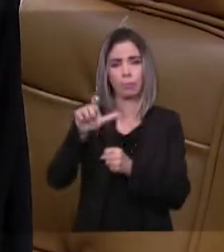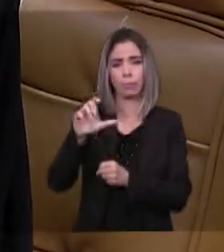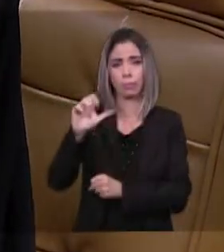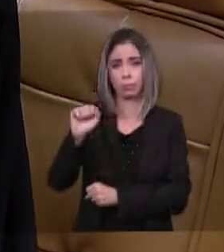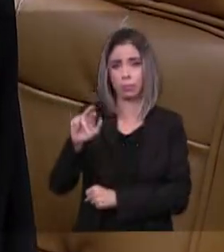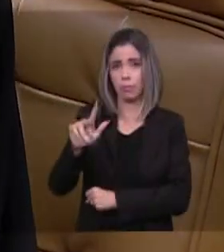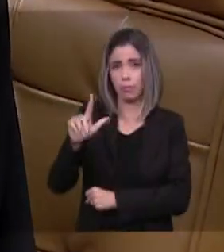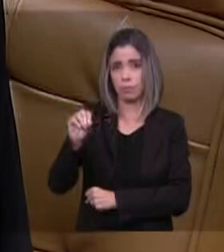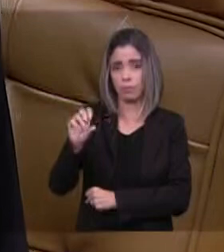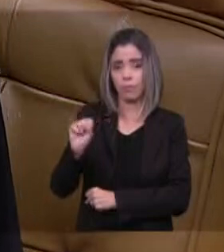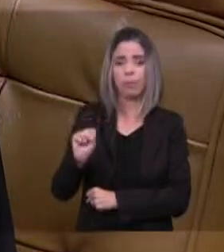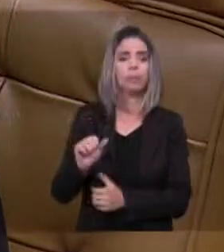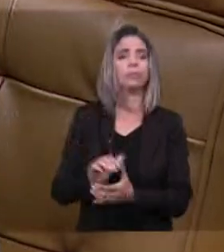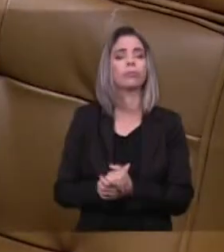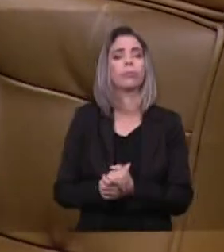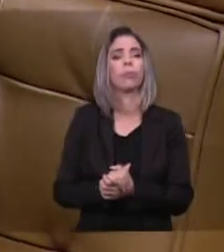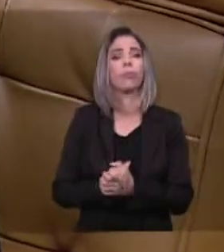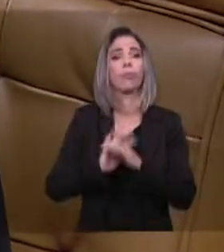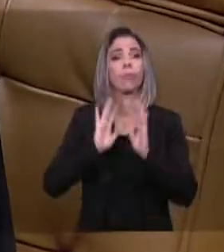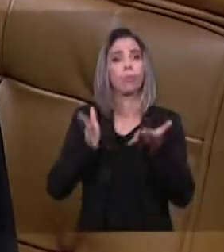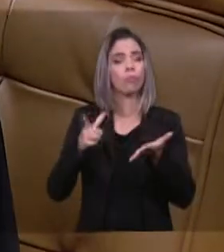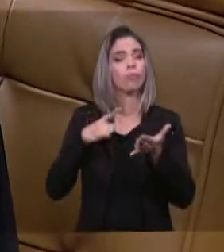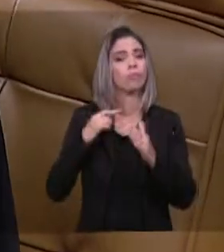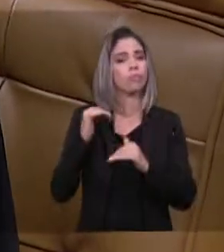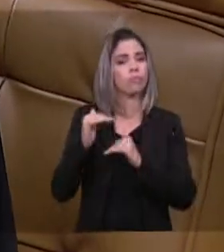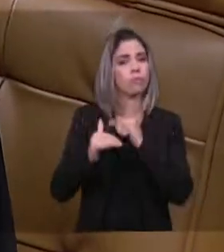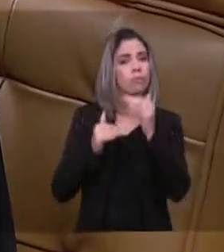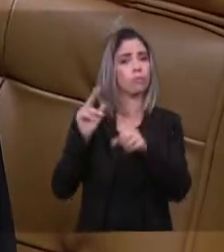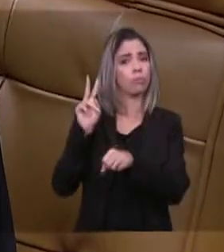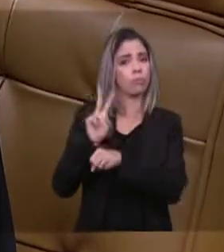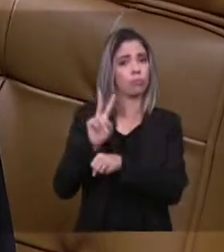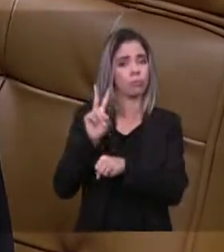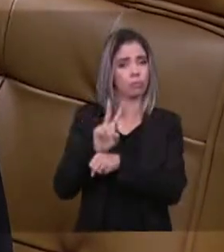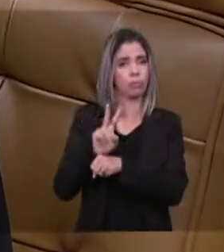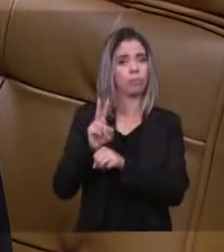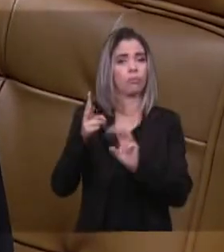Frederico. Embora se possa dizer que há um avanço na proteção dos direitos